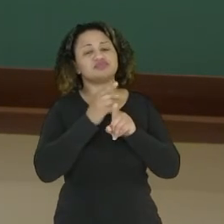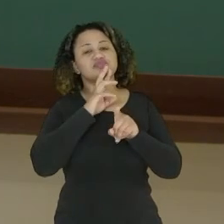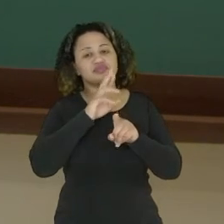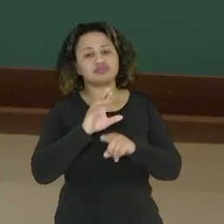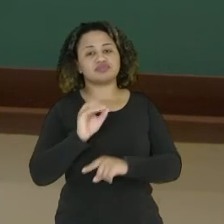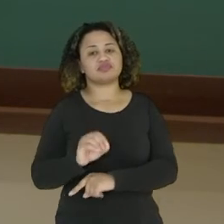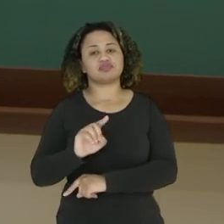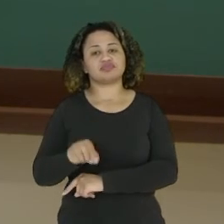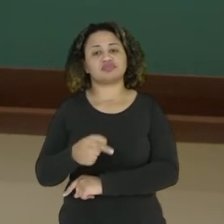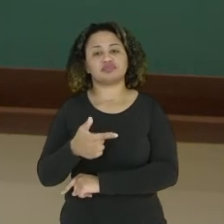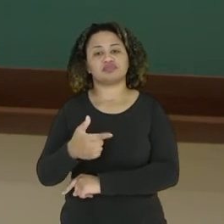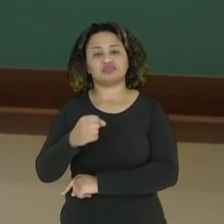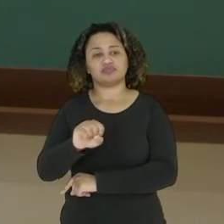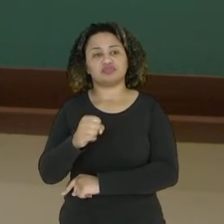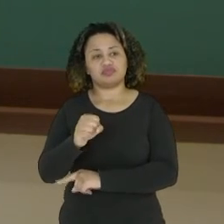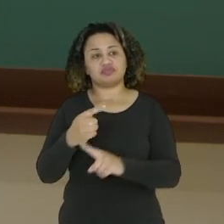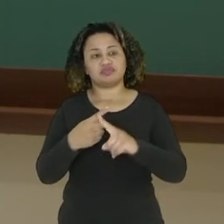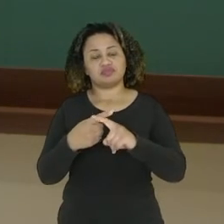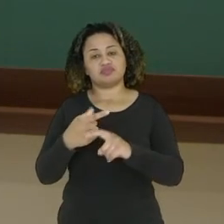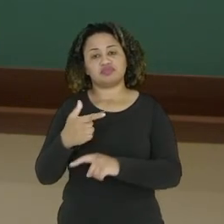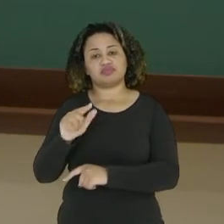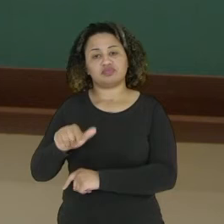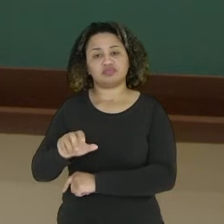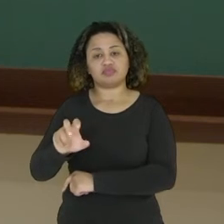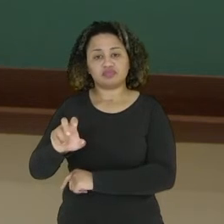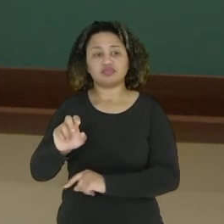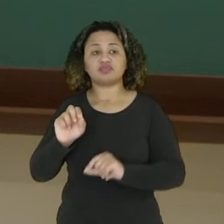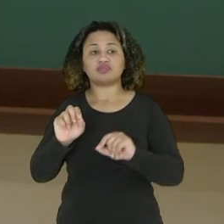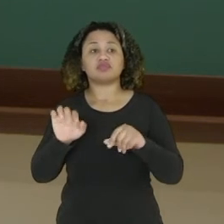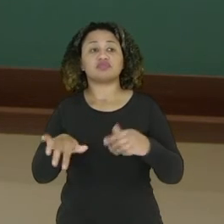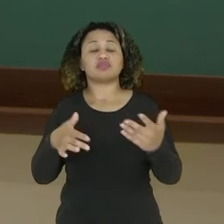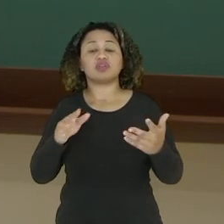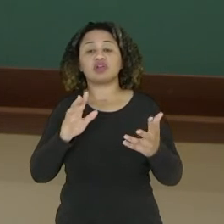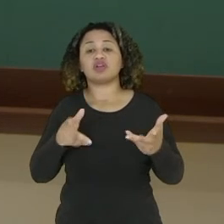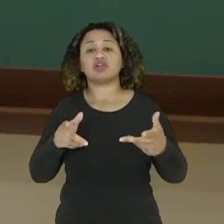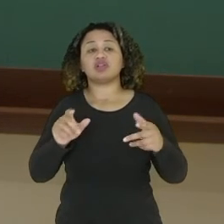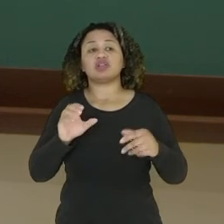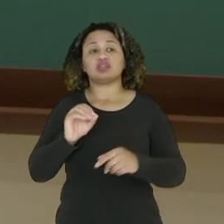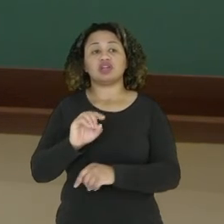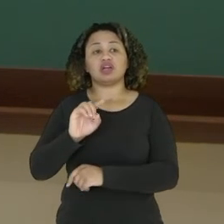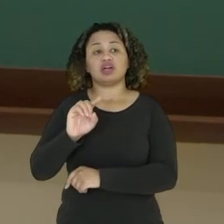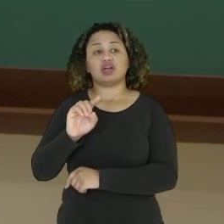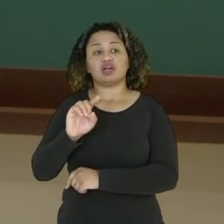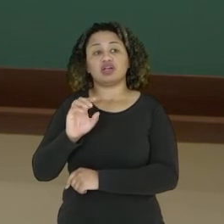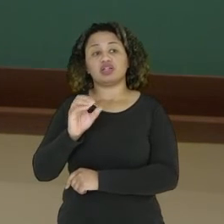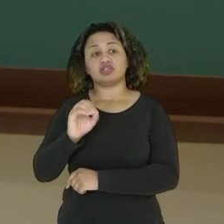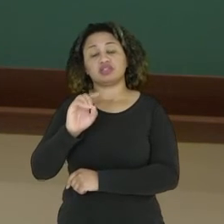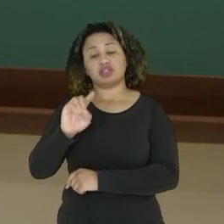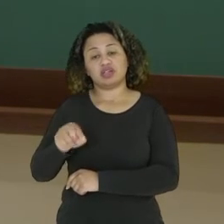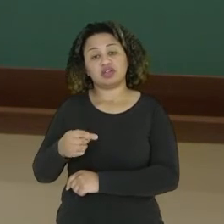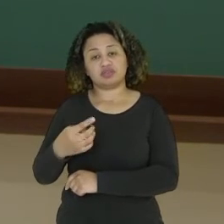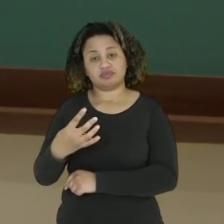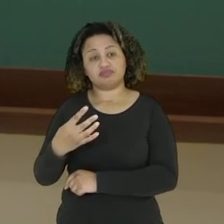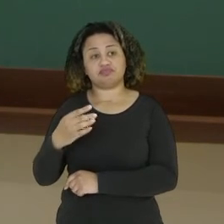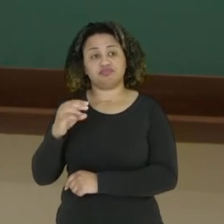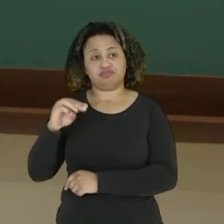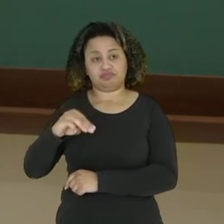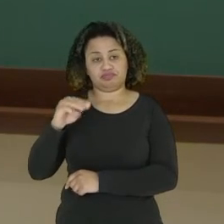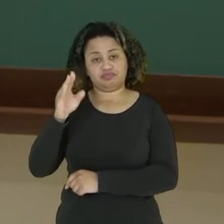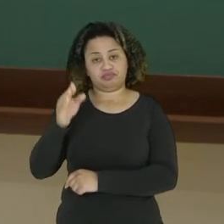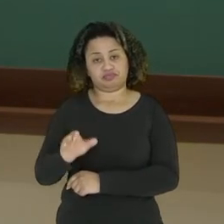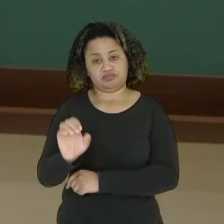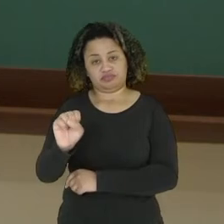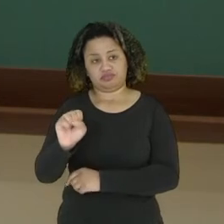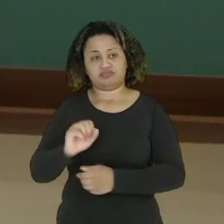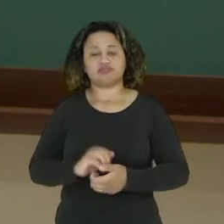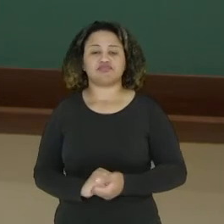0,28 multiplicado por 2,5 a frequência. Isso dá uma velocidade de 0,4 metros por segundo. Beleza?